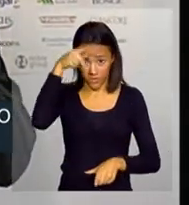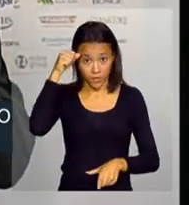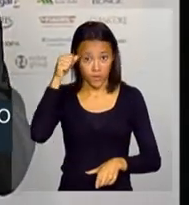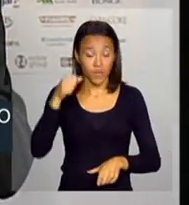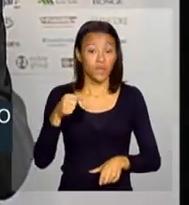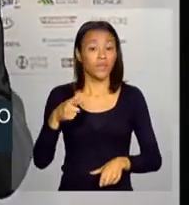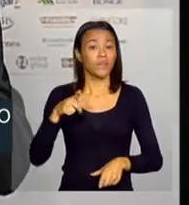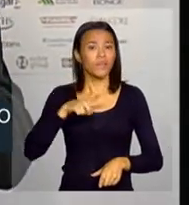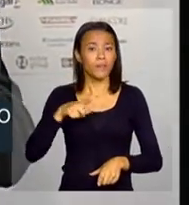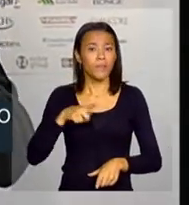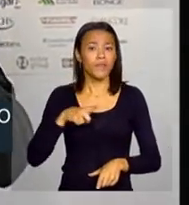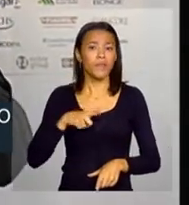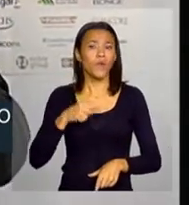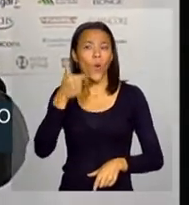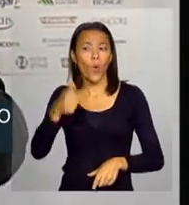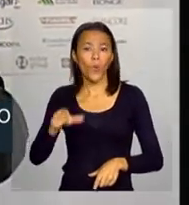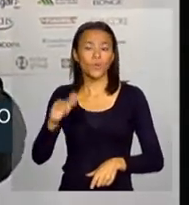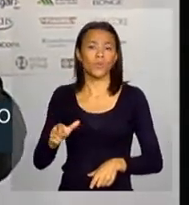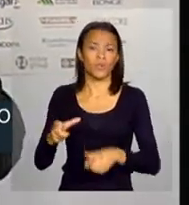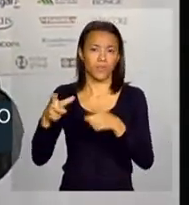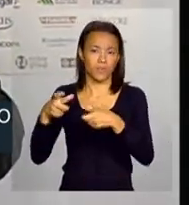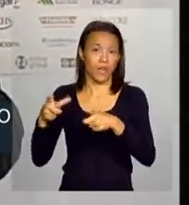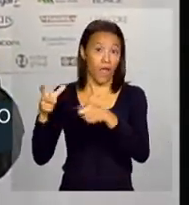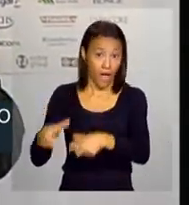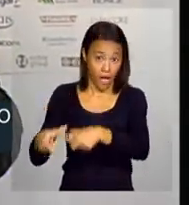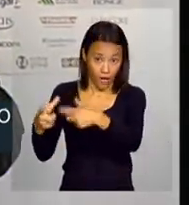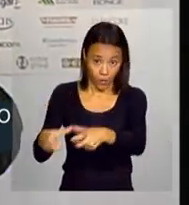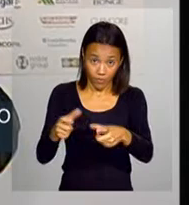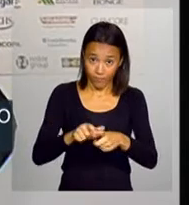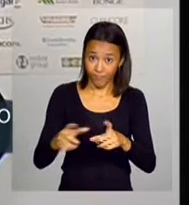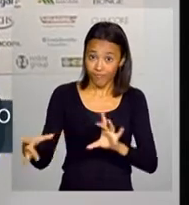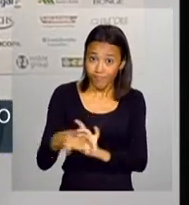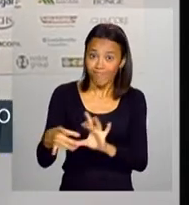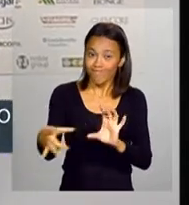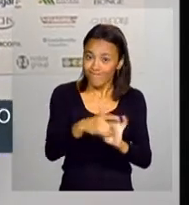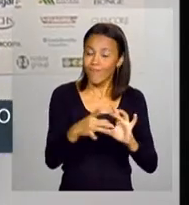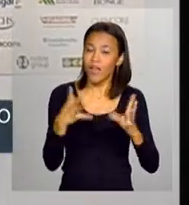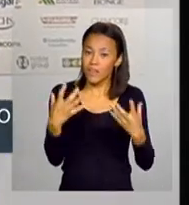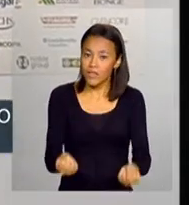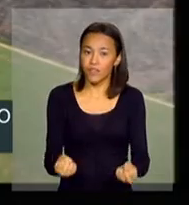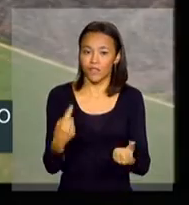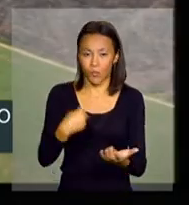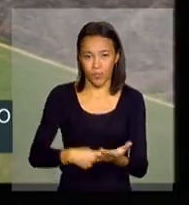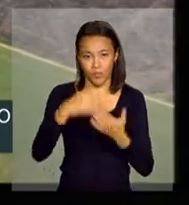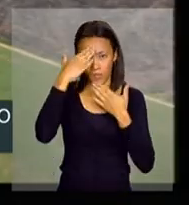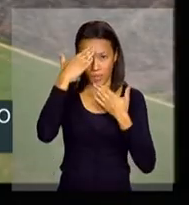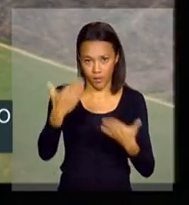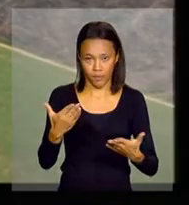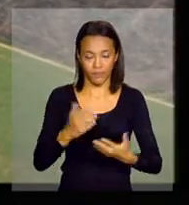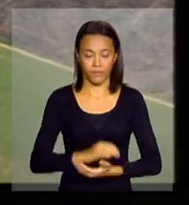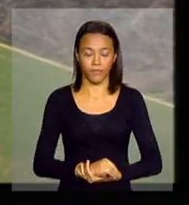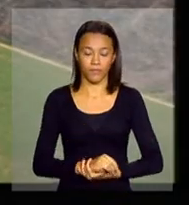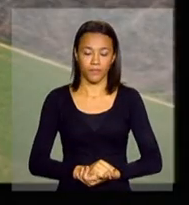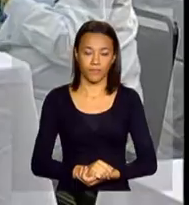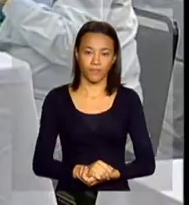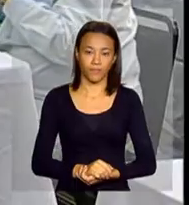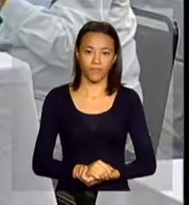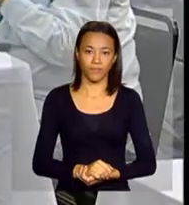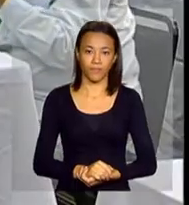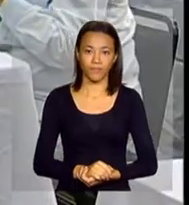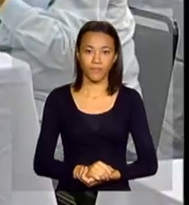contamine outras atividades que hoje ainda são responsáveis pelo desmatamento da Amazônia. É isso aí, obrigado.